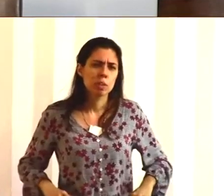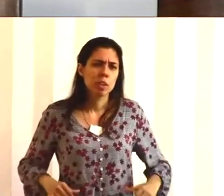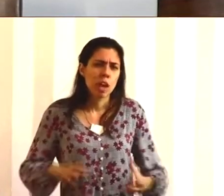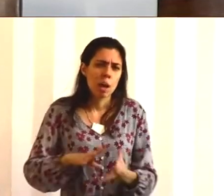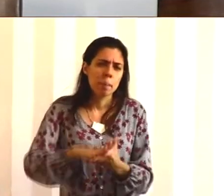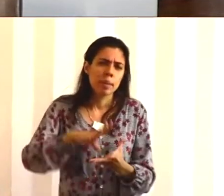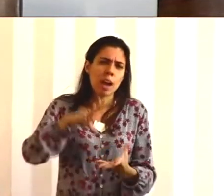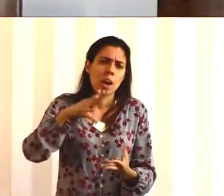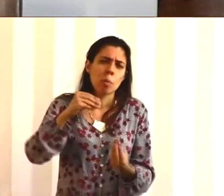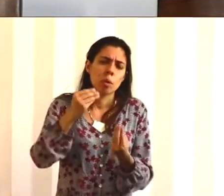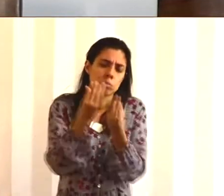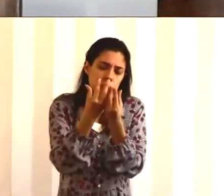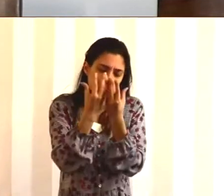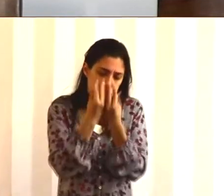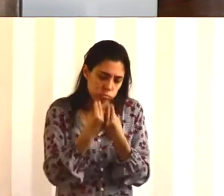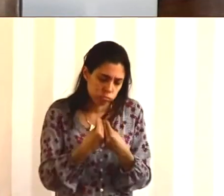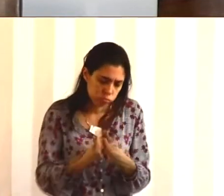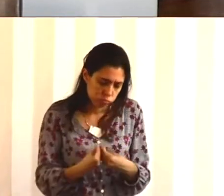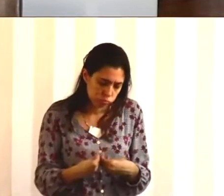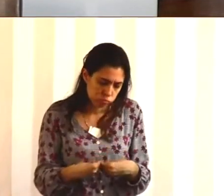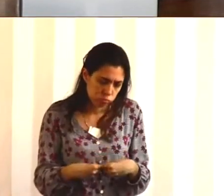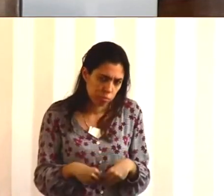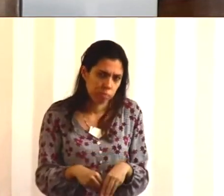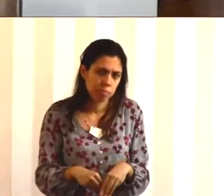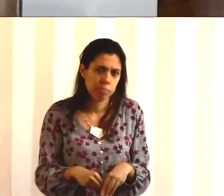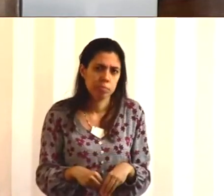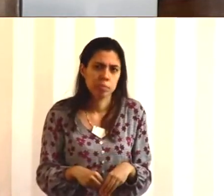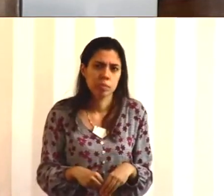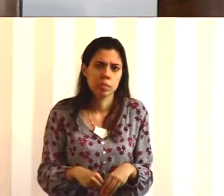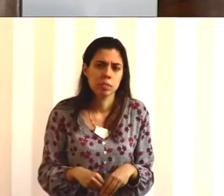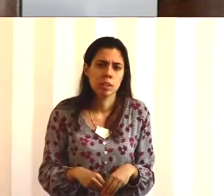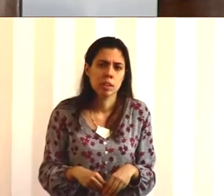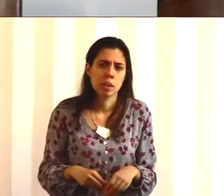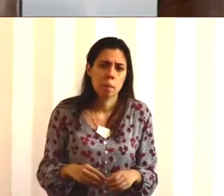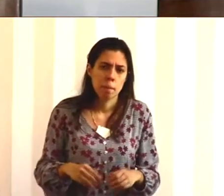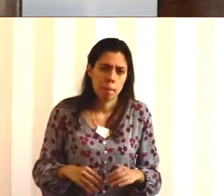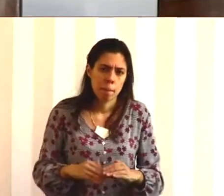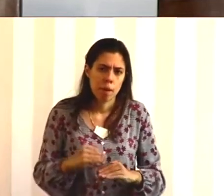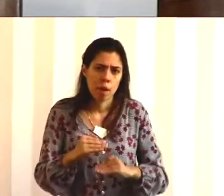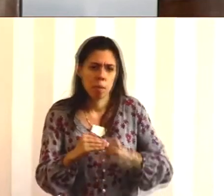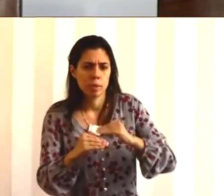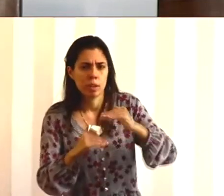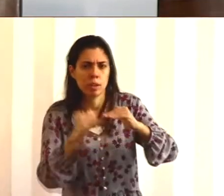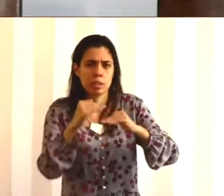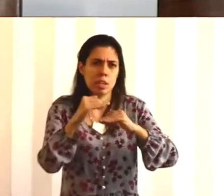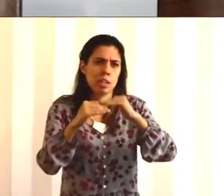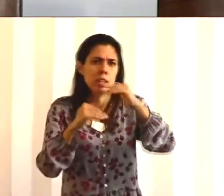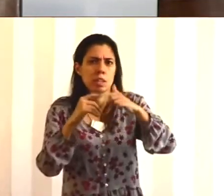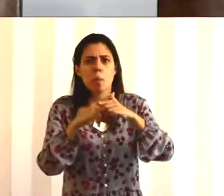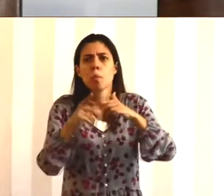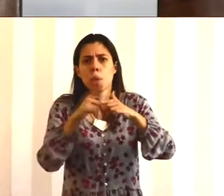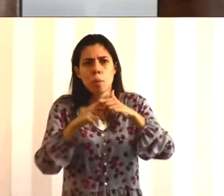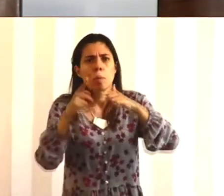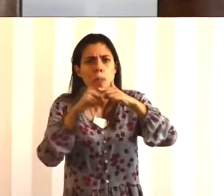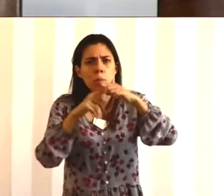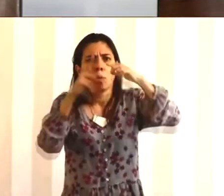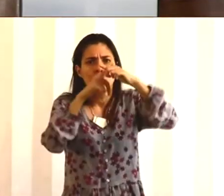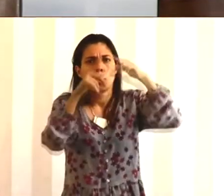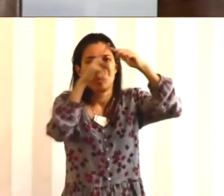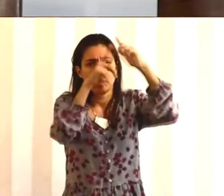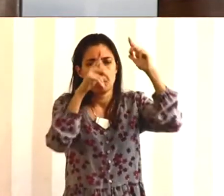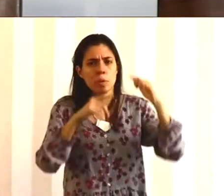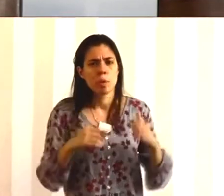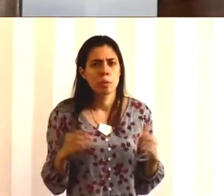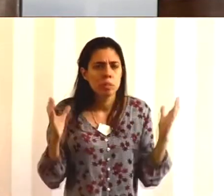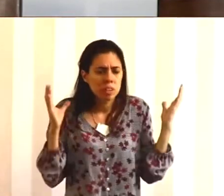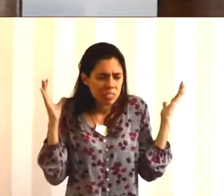alma, pode ter certeza, outras coisas virão e vão trazer para você